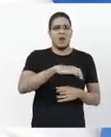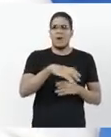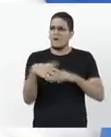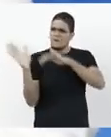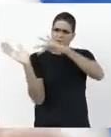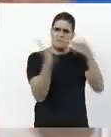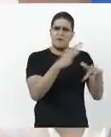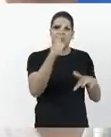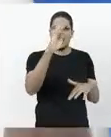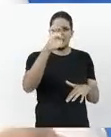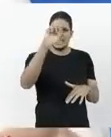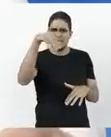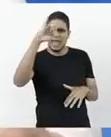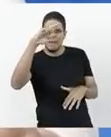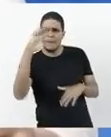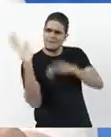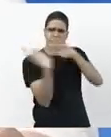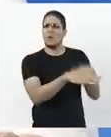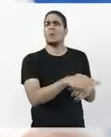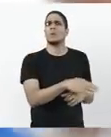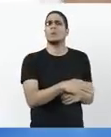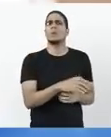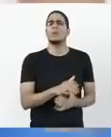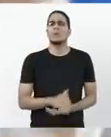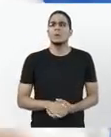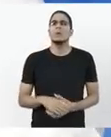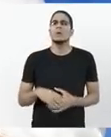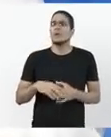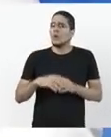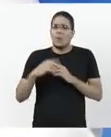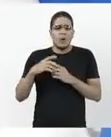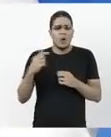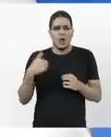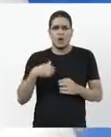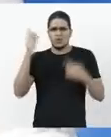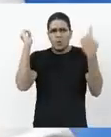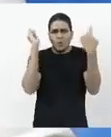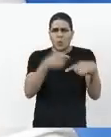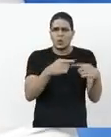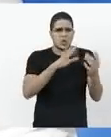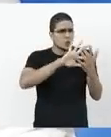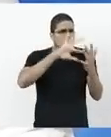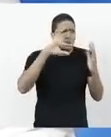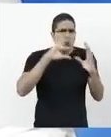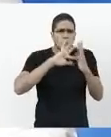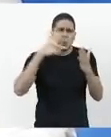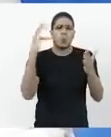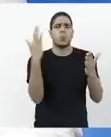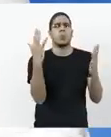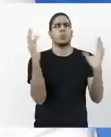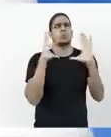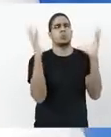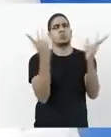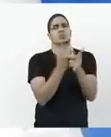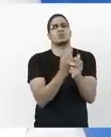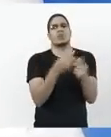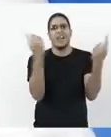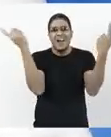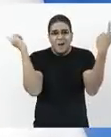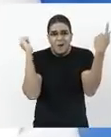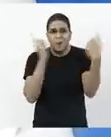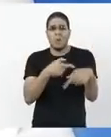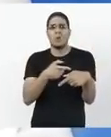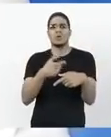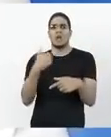do nosso país e que querem nos relegar às políticas públicas que nós temos direito. Por isso, viva a